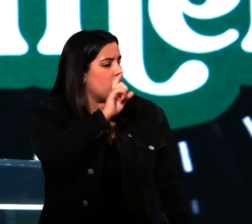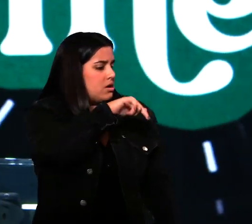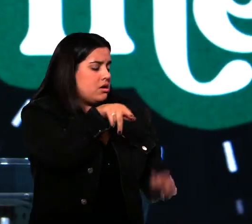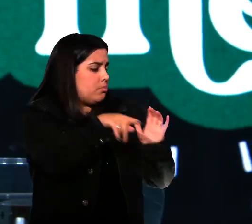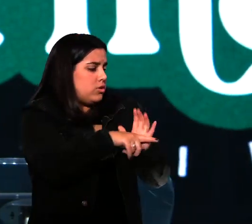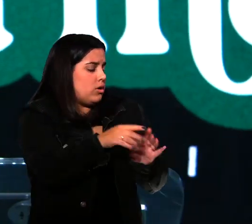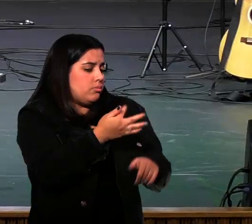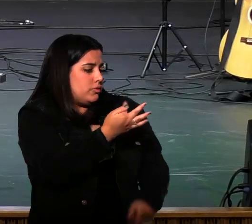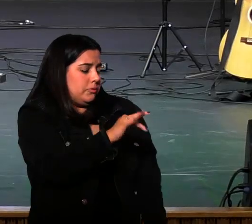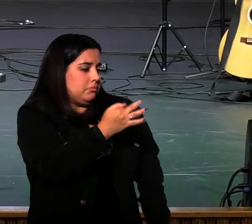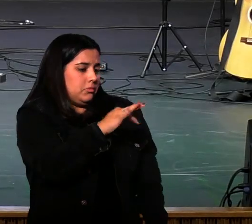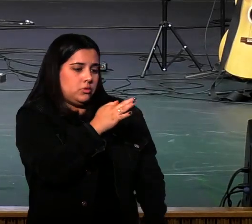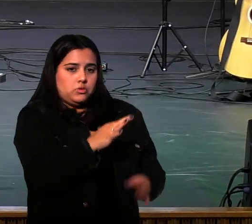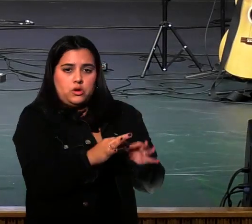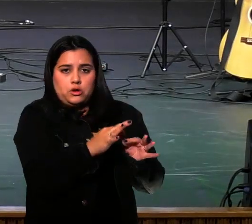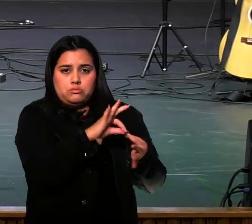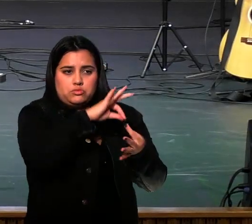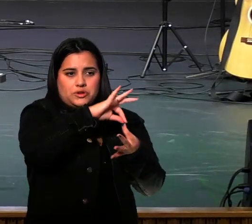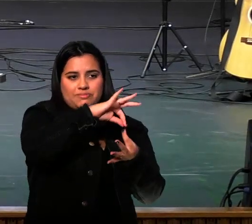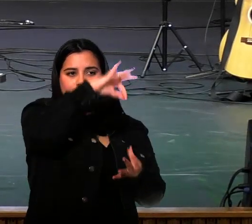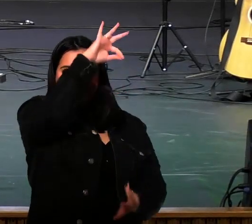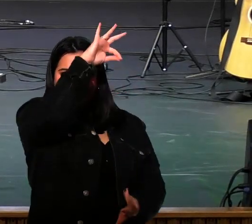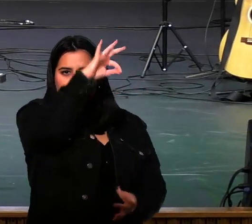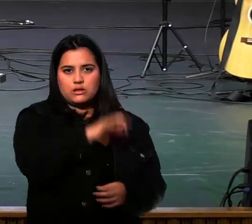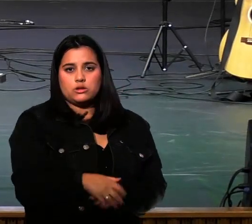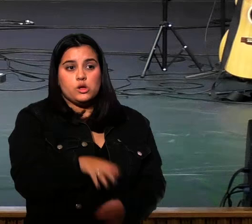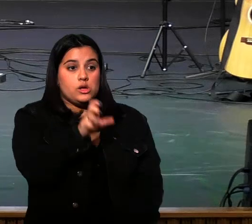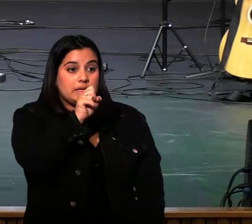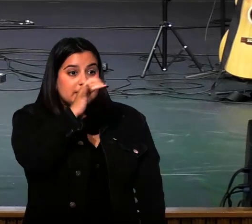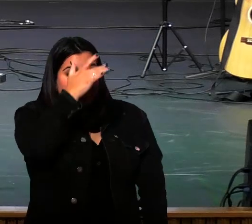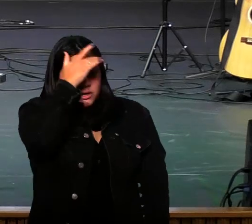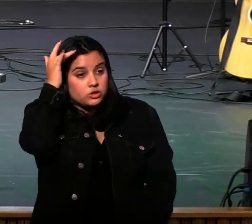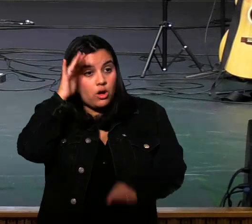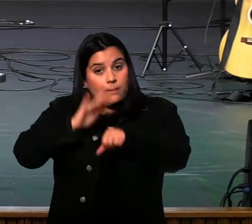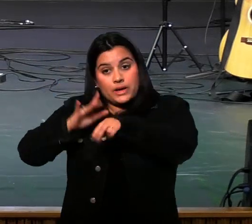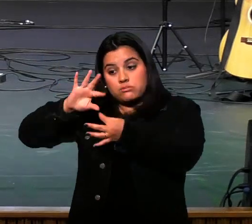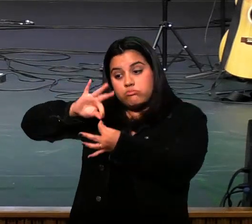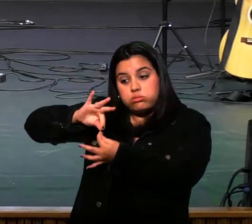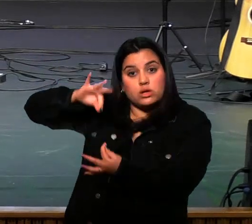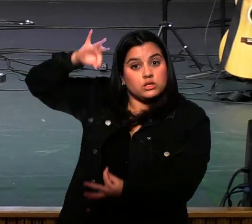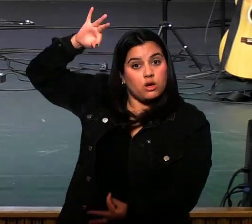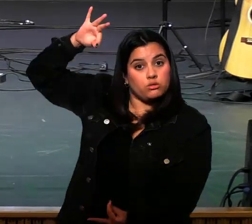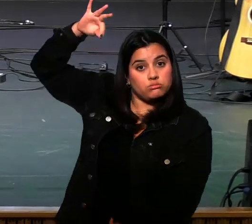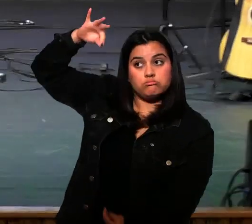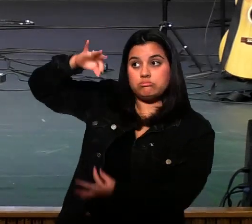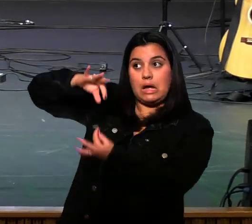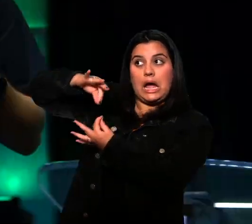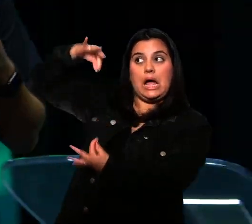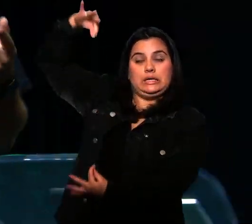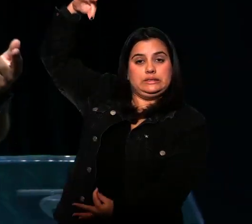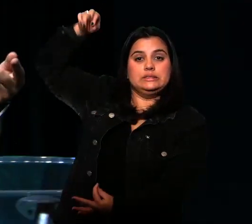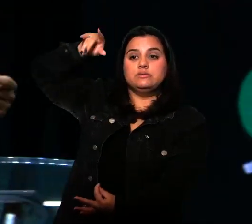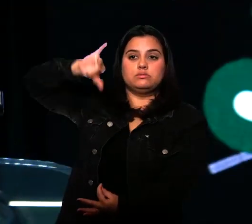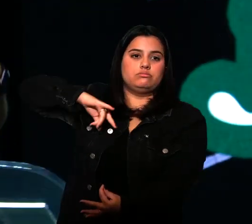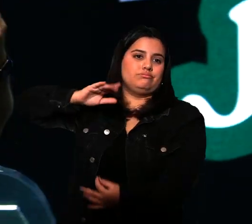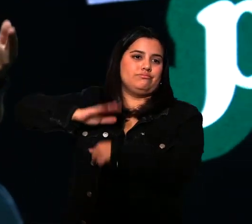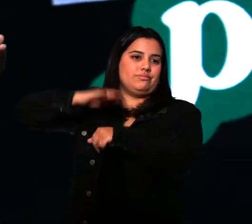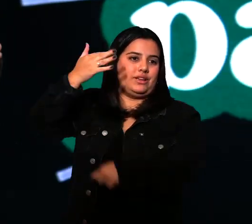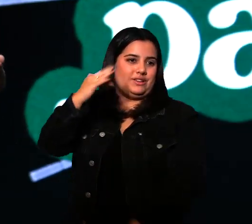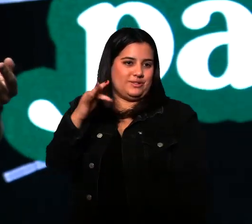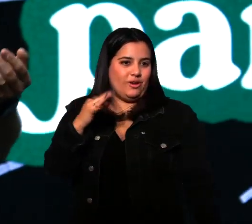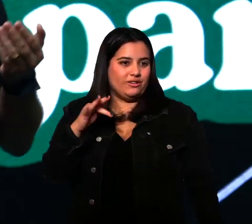quem está mais alto ou cresceu até mais, vai ter mais dor de crescimento. Por quê? Meu irmão, melhorar